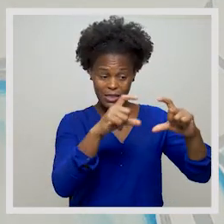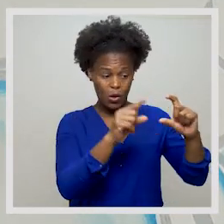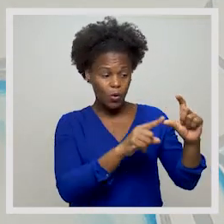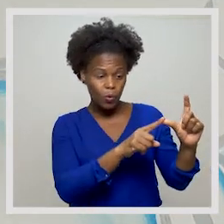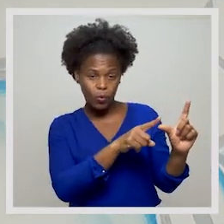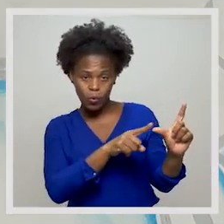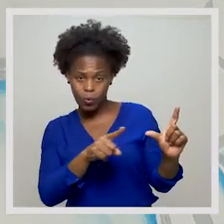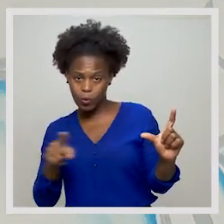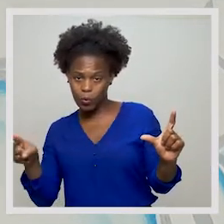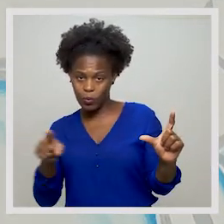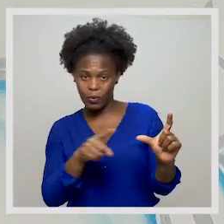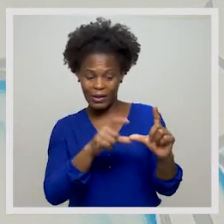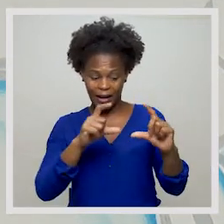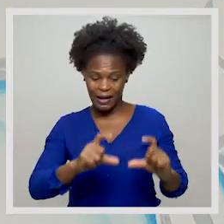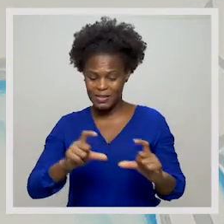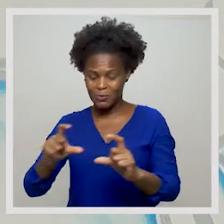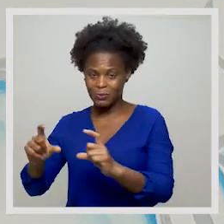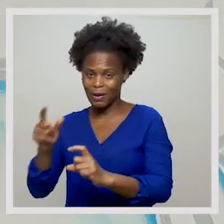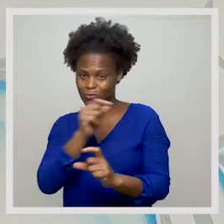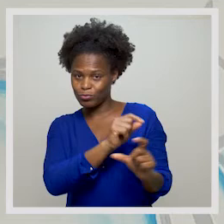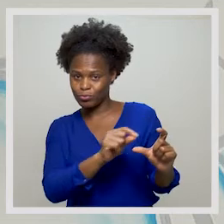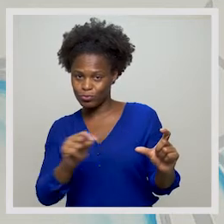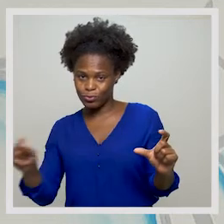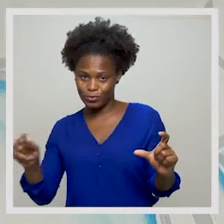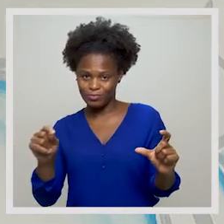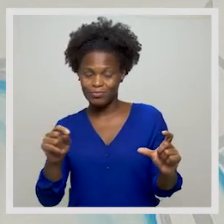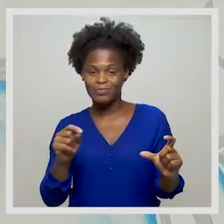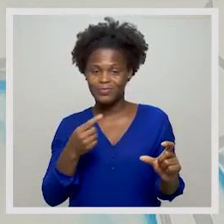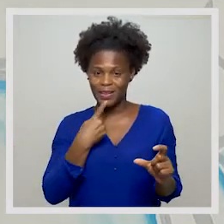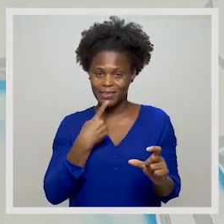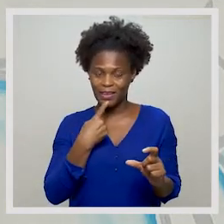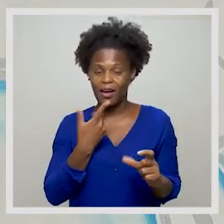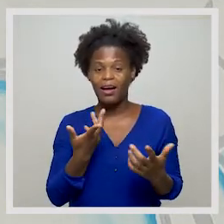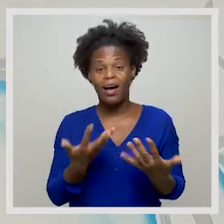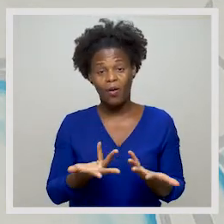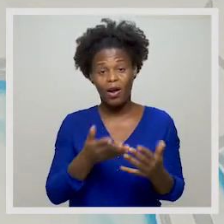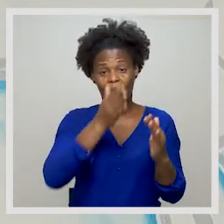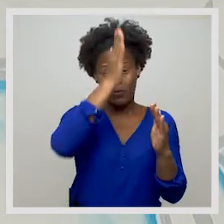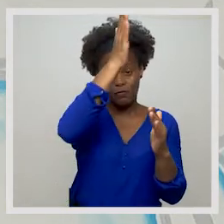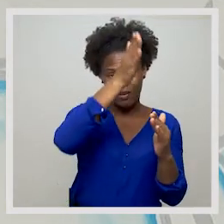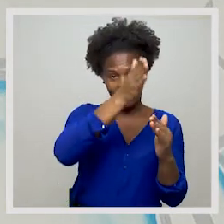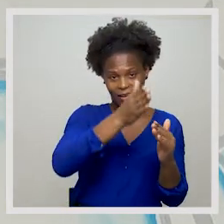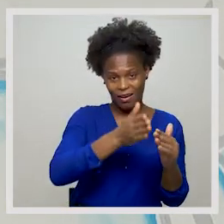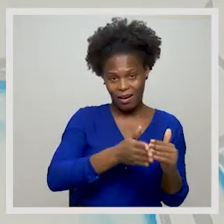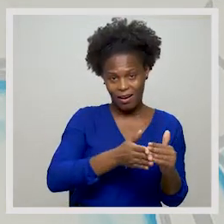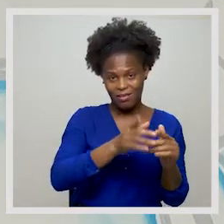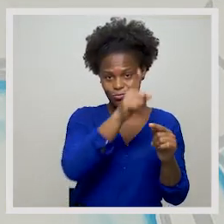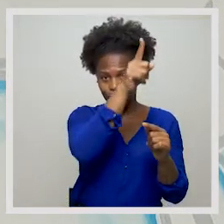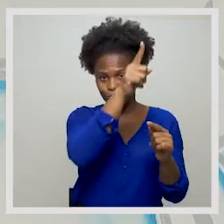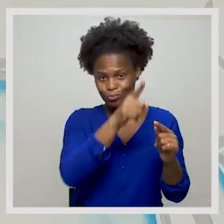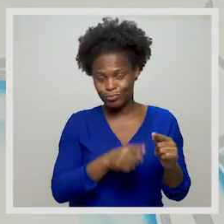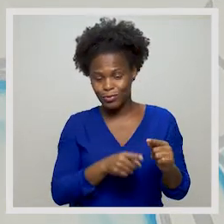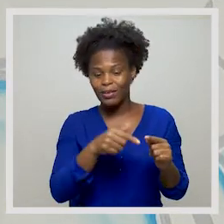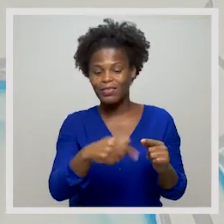eixo horizontal. Então, temos aqui as classes representadas. No eixo vertical, não